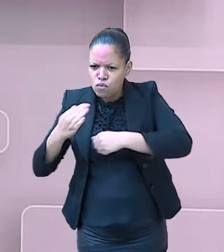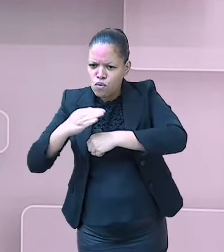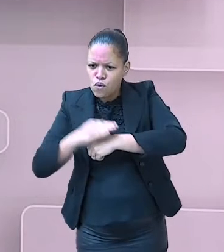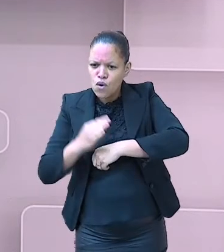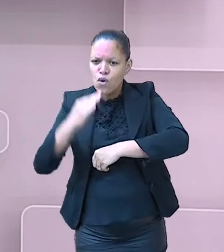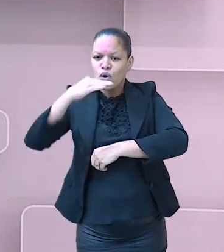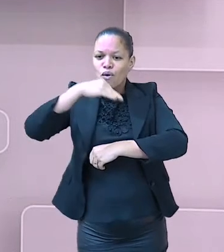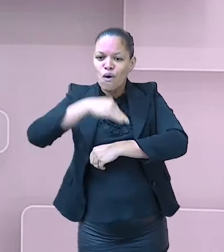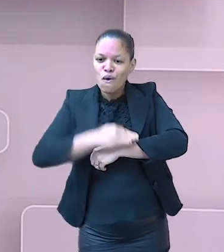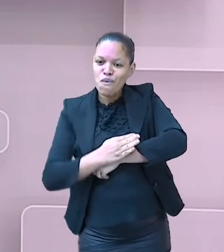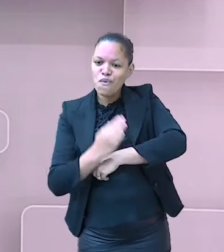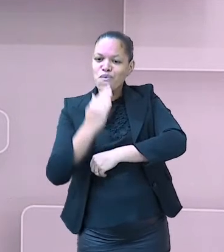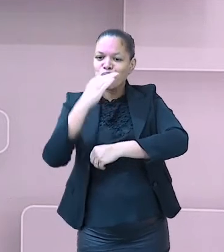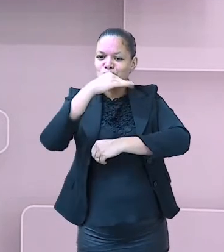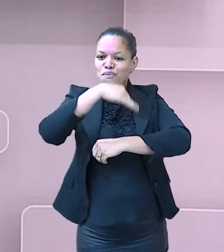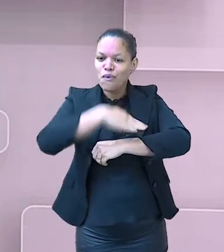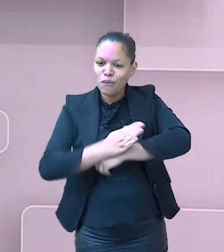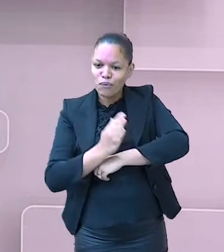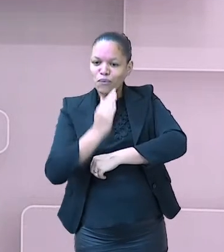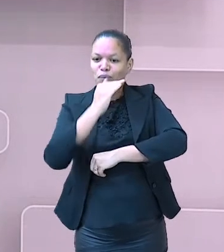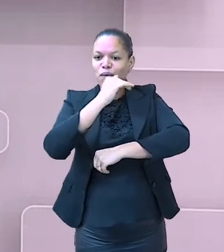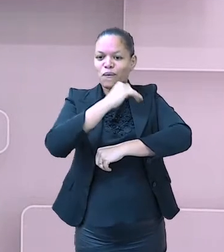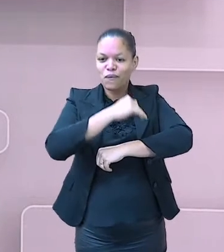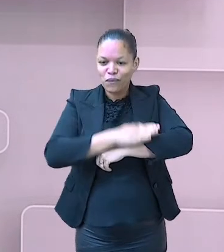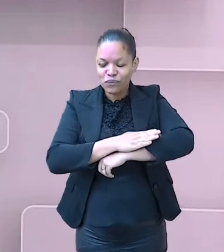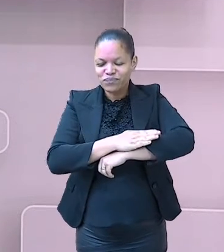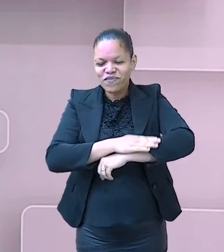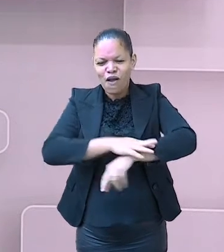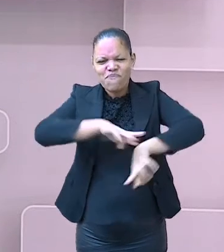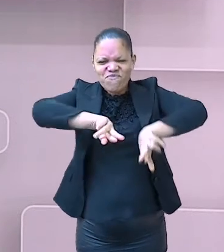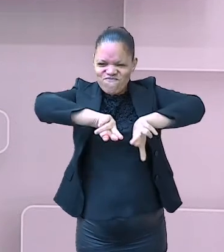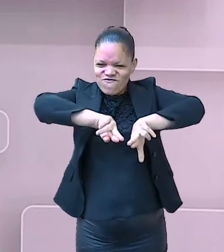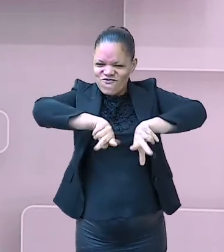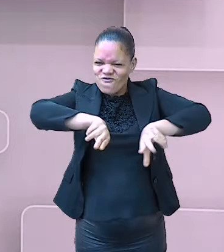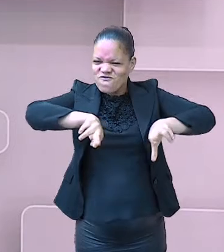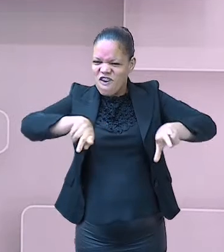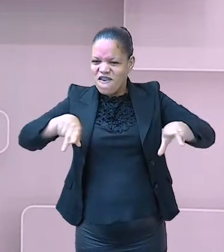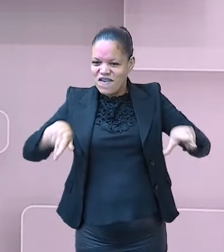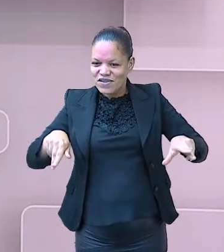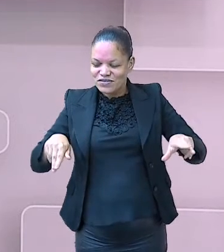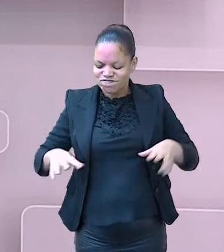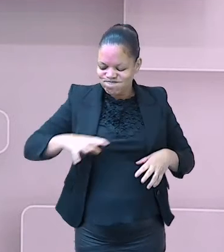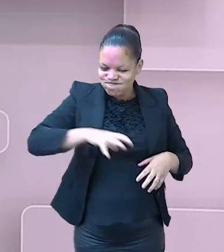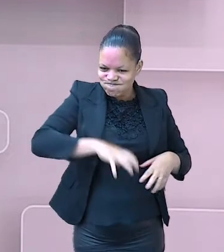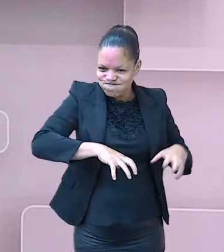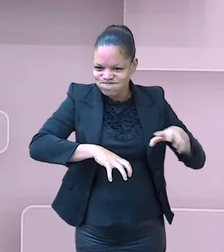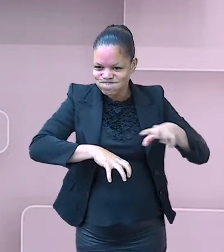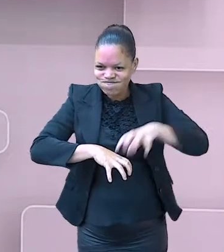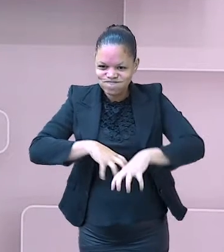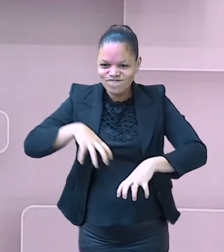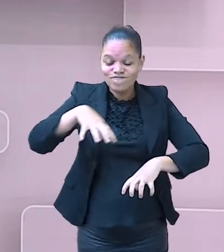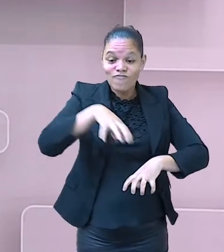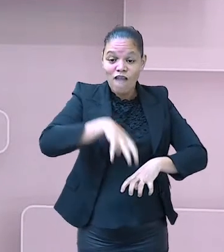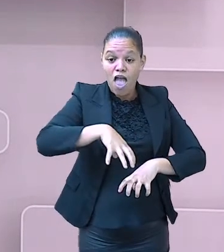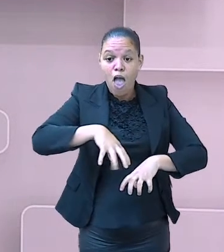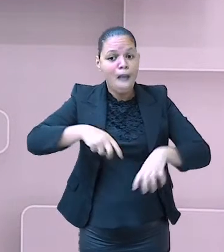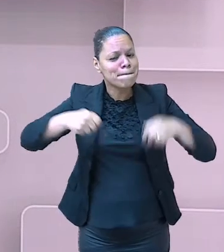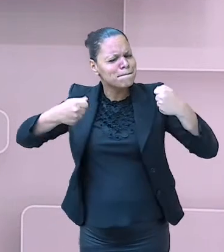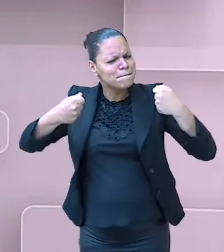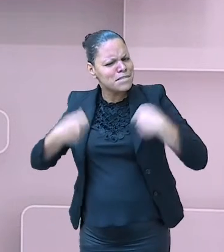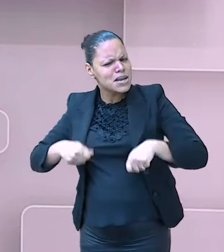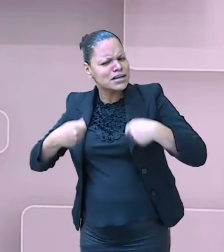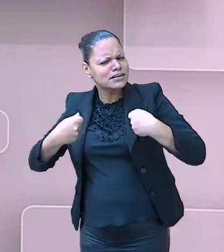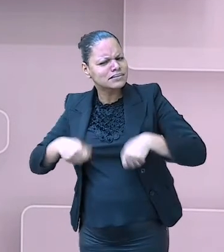Diferente dos répteis, os anfíbios, eles precisam sim da água. Eles não se